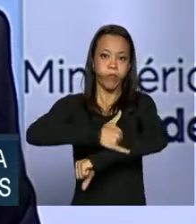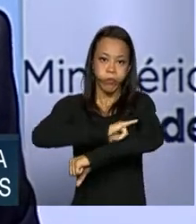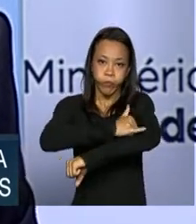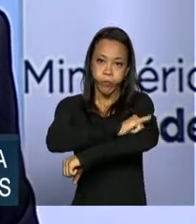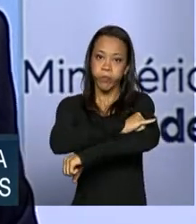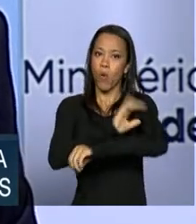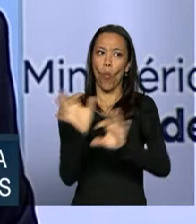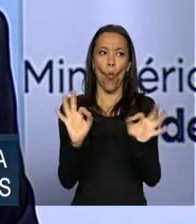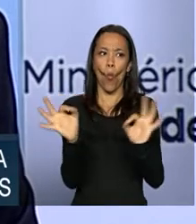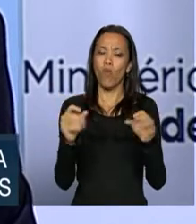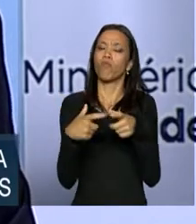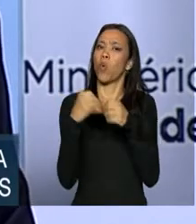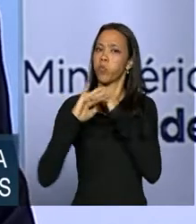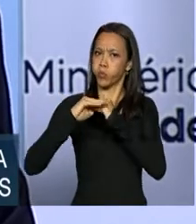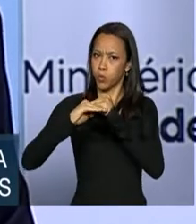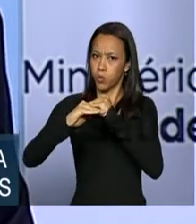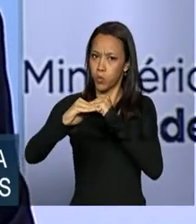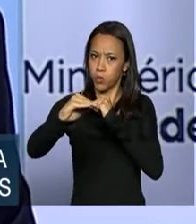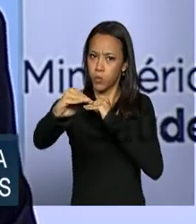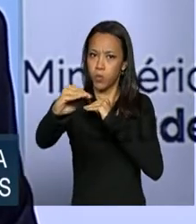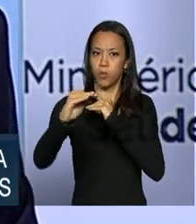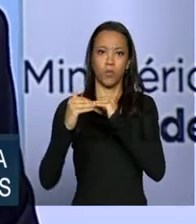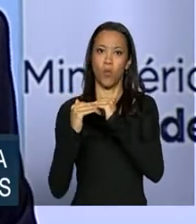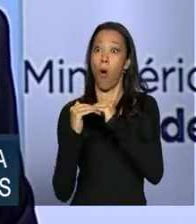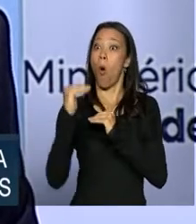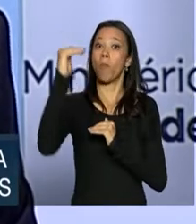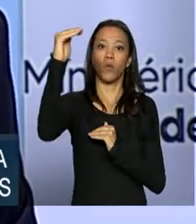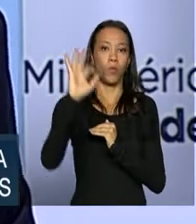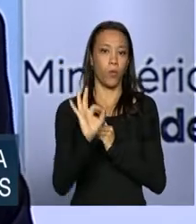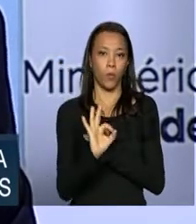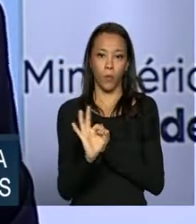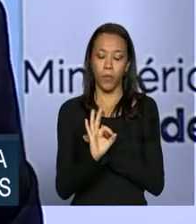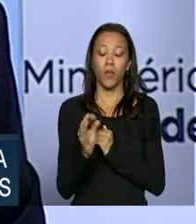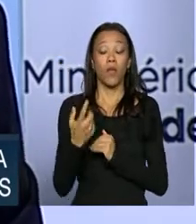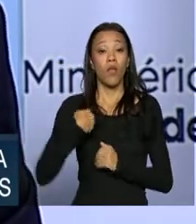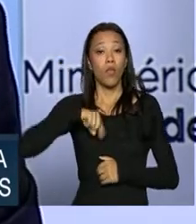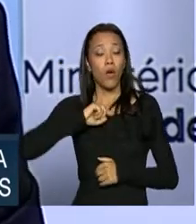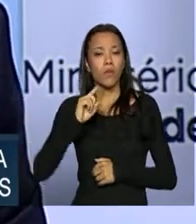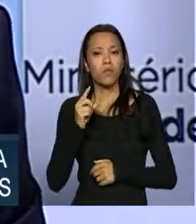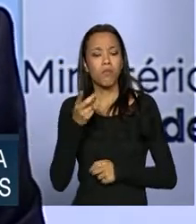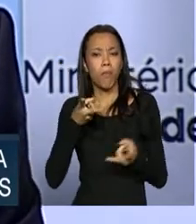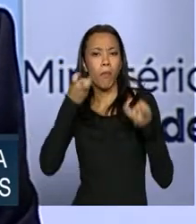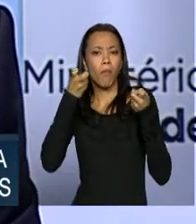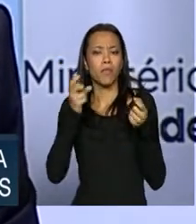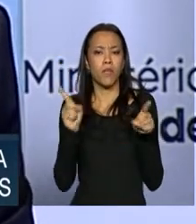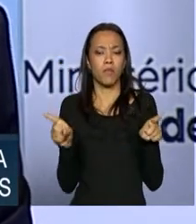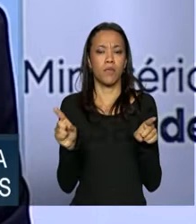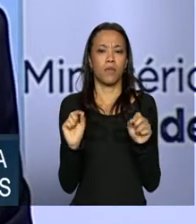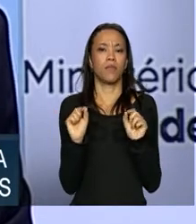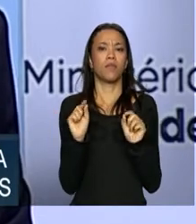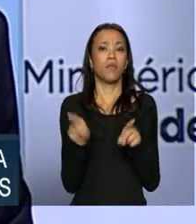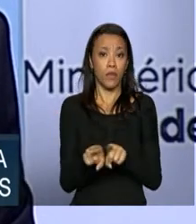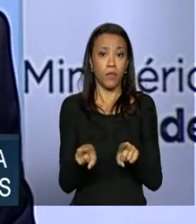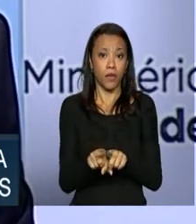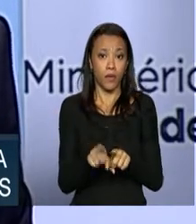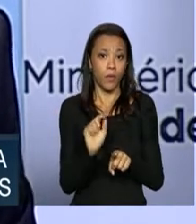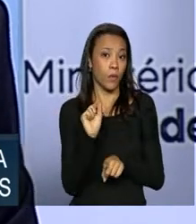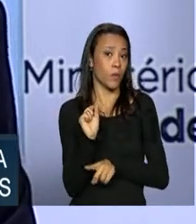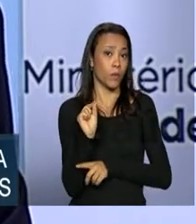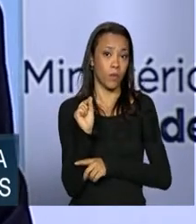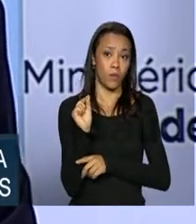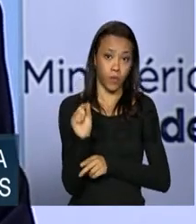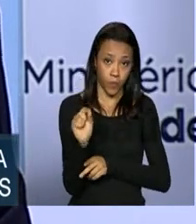do crescimento da obesidade, que a gente começa também a observar um importante impacto sobre